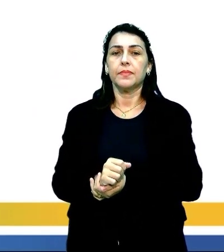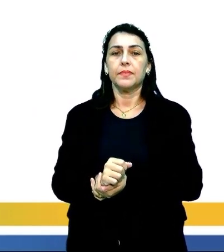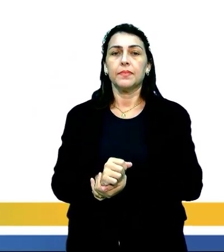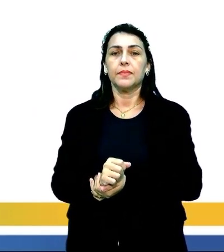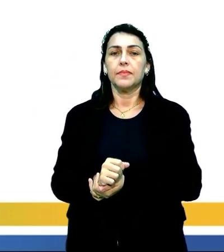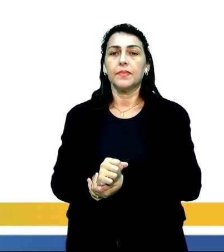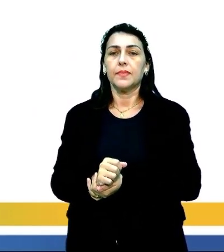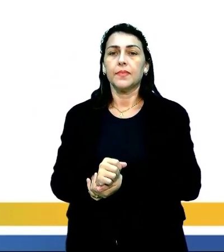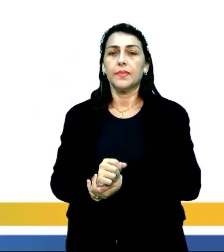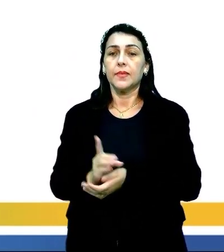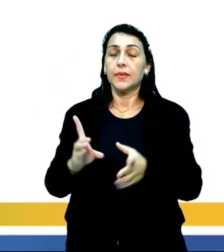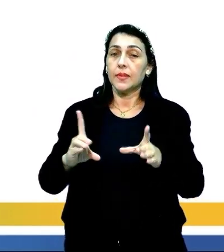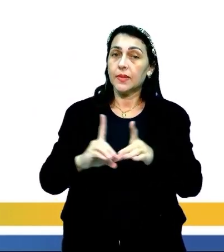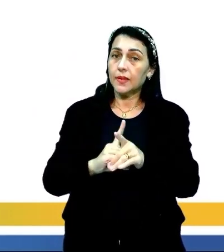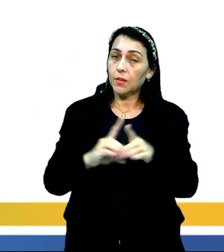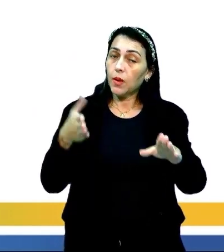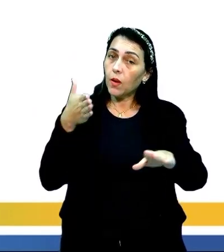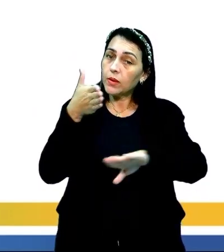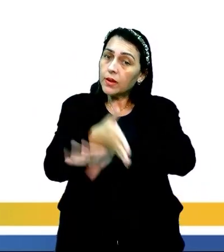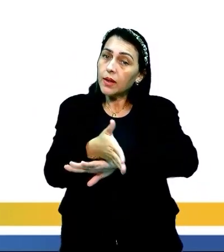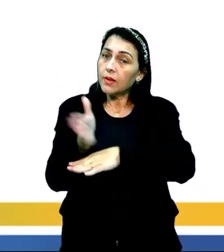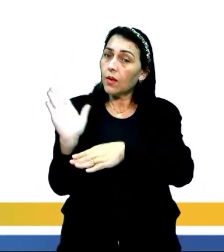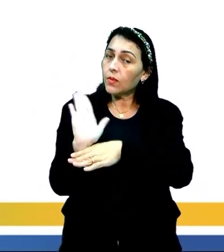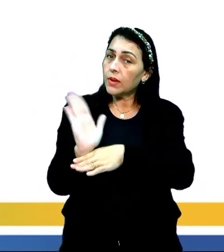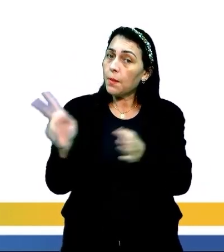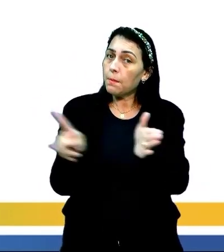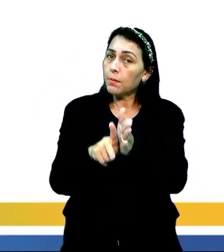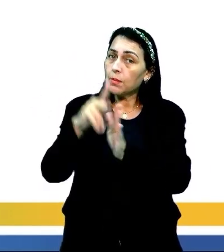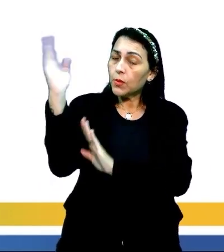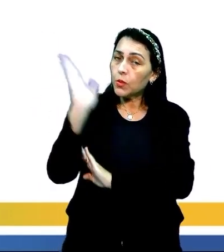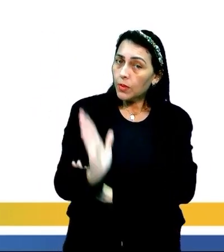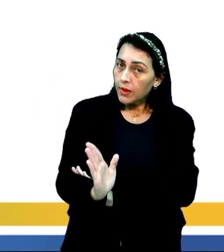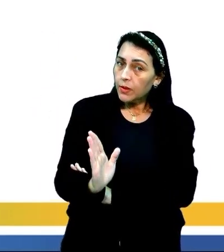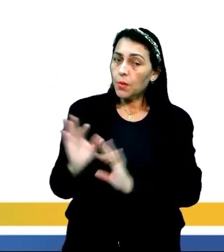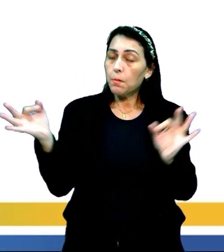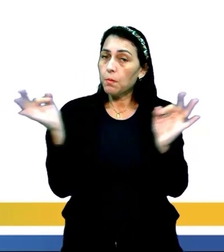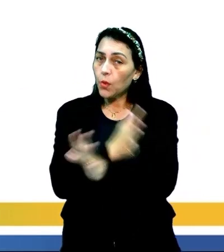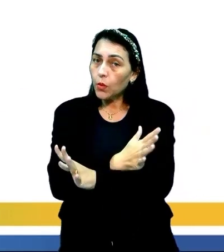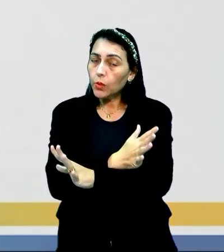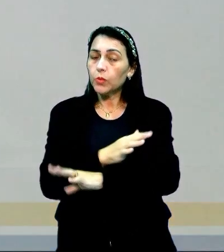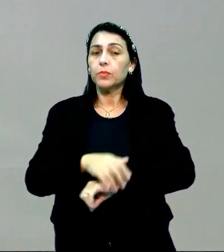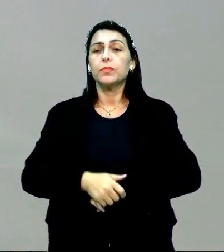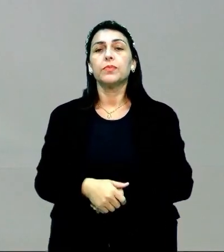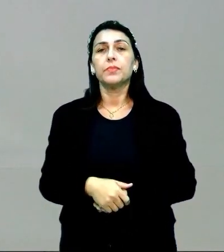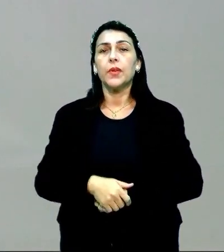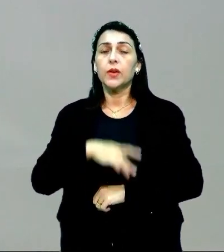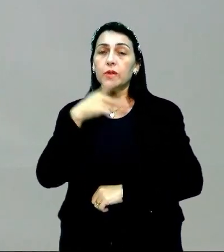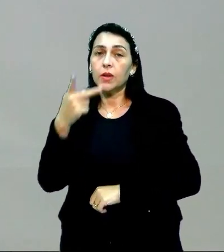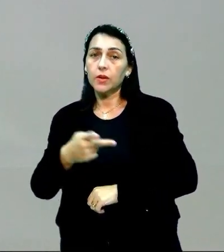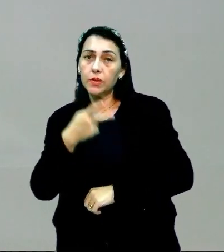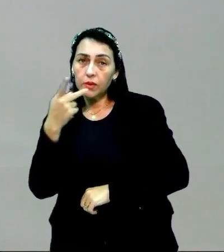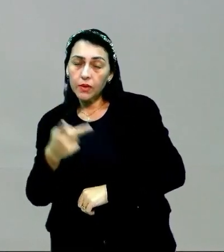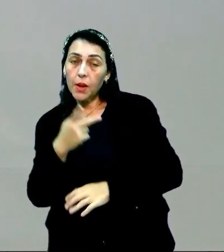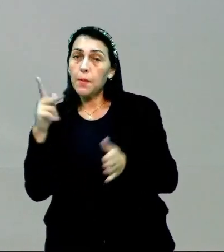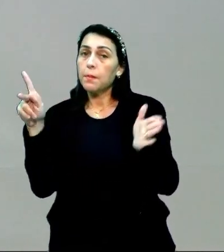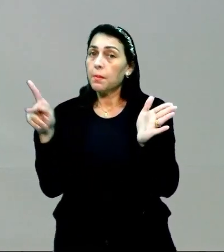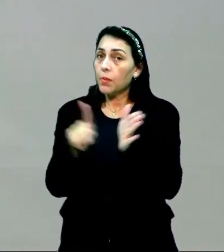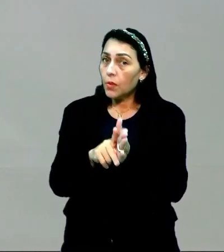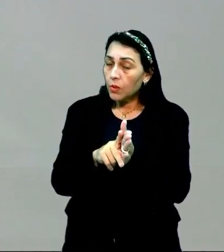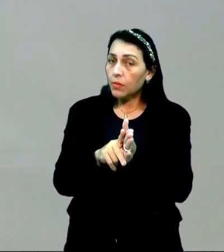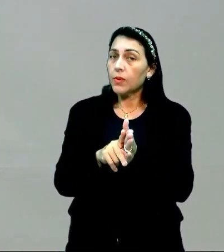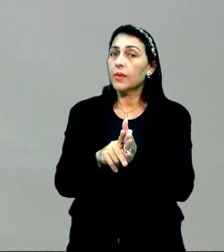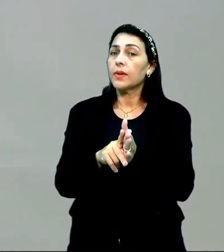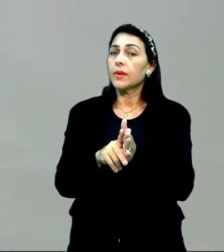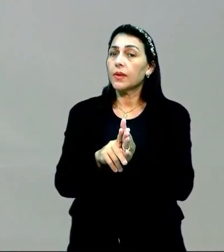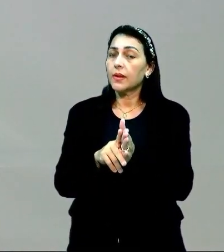2019? Democratização do acesso ao cinema no Brasil. Pronto. Nós estamos falando